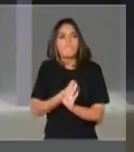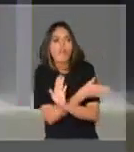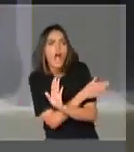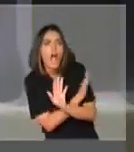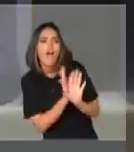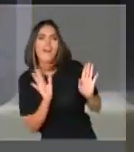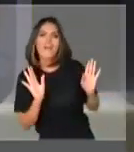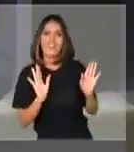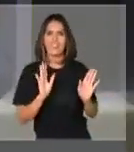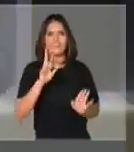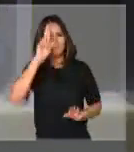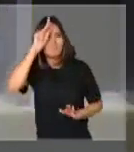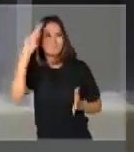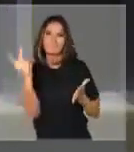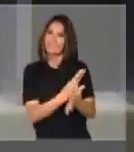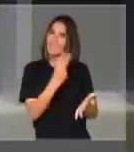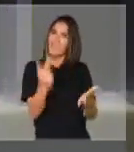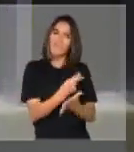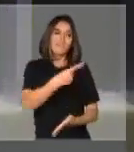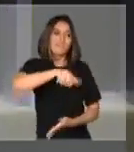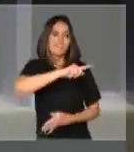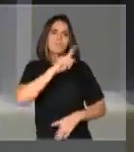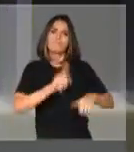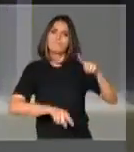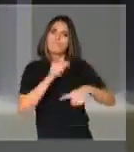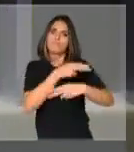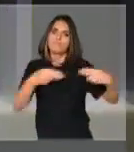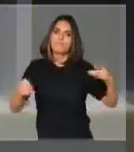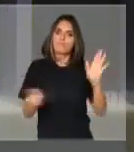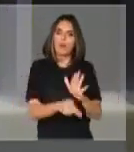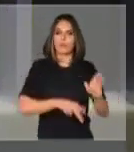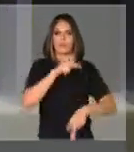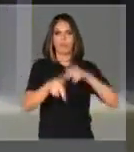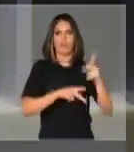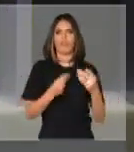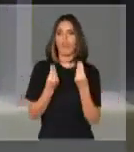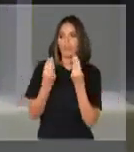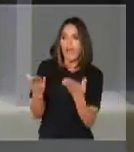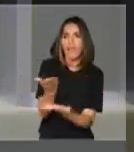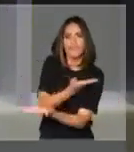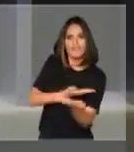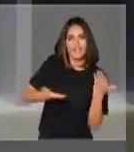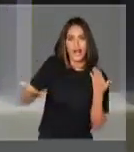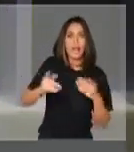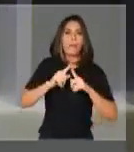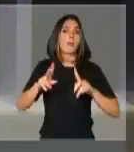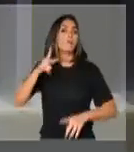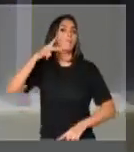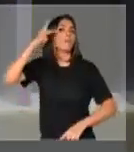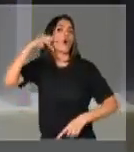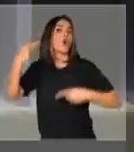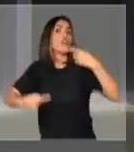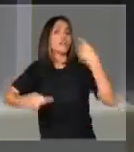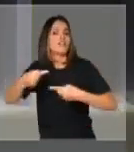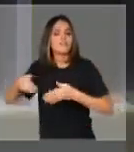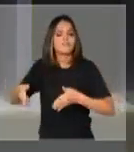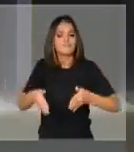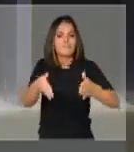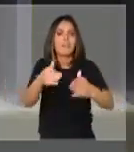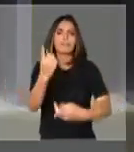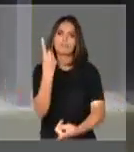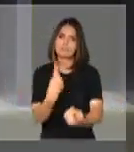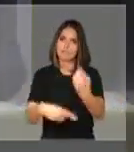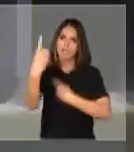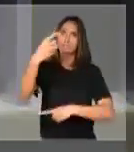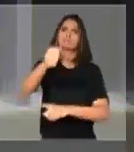maneiras equivocadas e que entregam os bens da nação. Mas a política é o caminho da transformação social. E